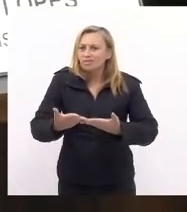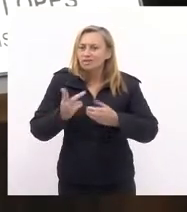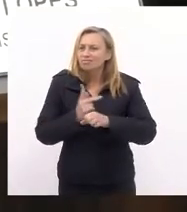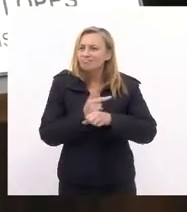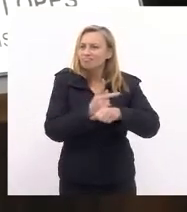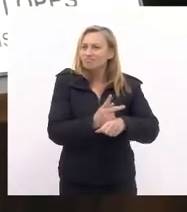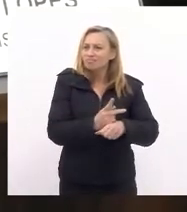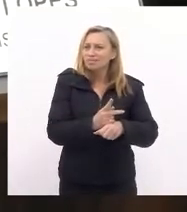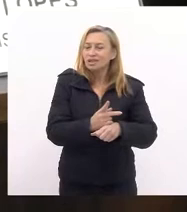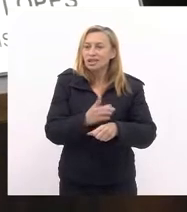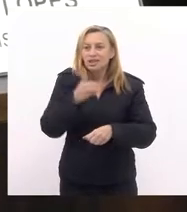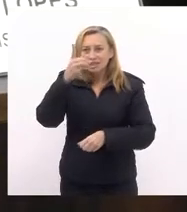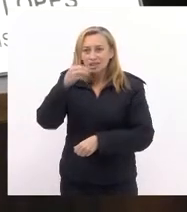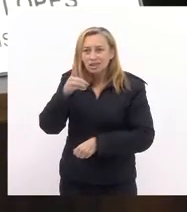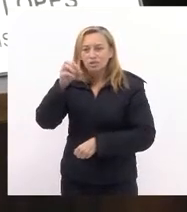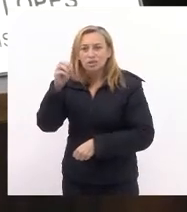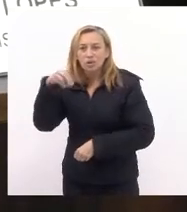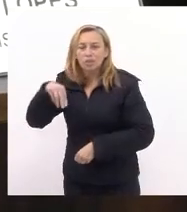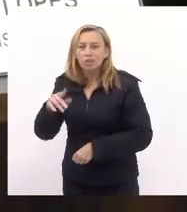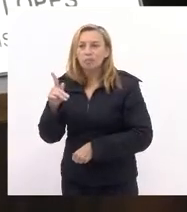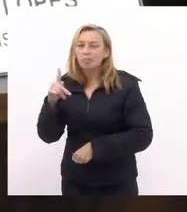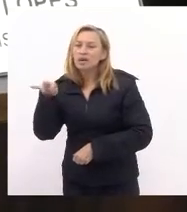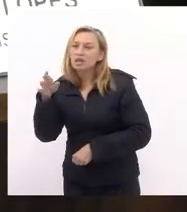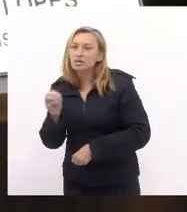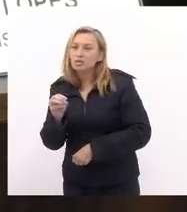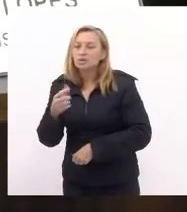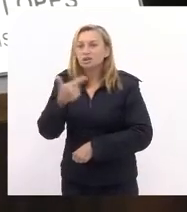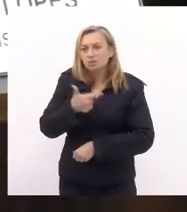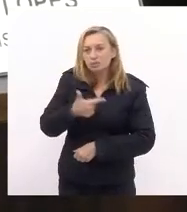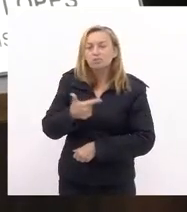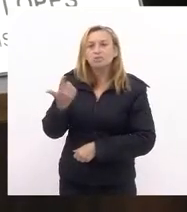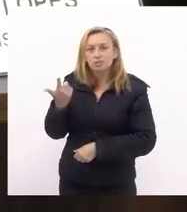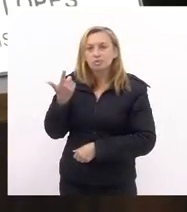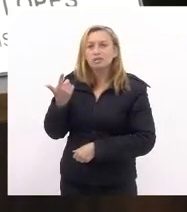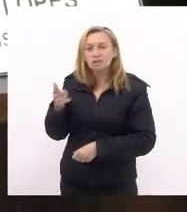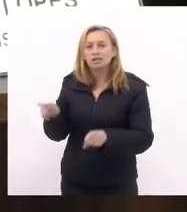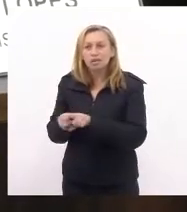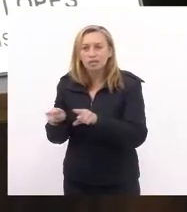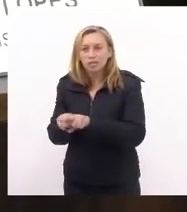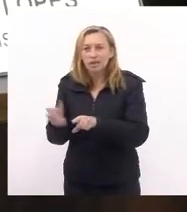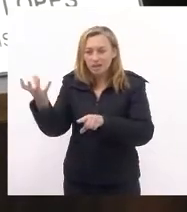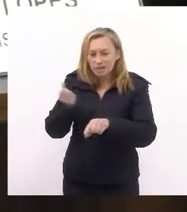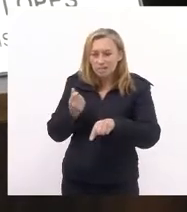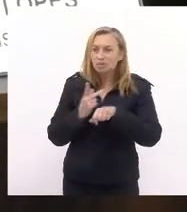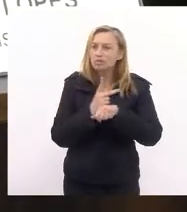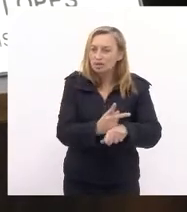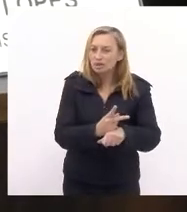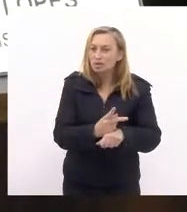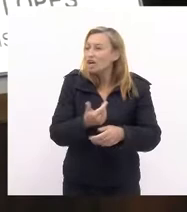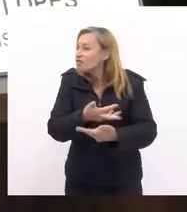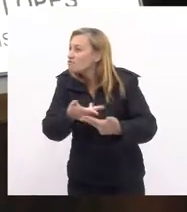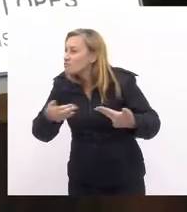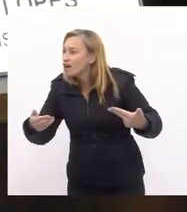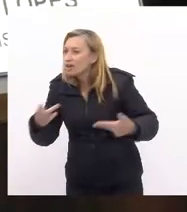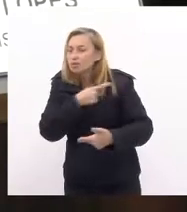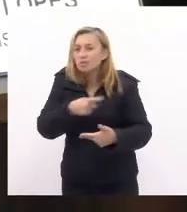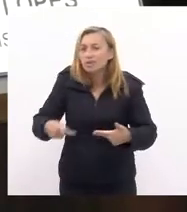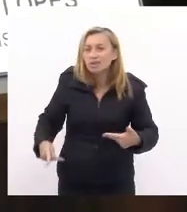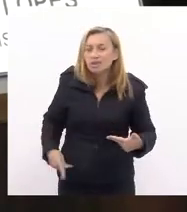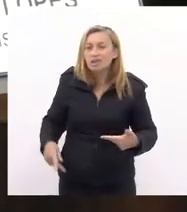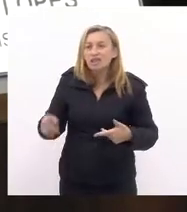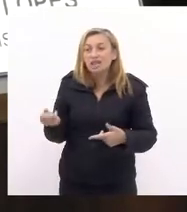Dom Pedro II ganhou esse título também. Não é verdade? Verdade. E vários presidentes da